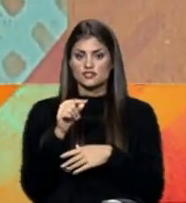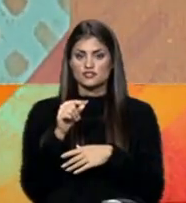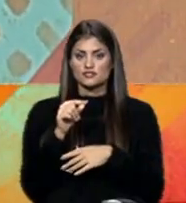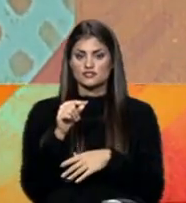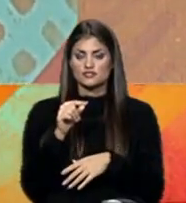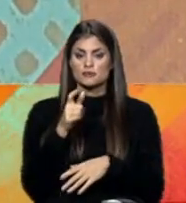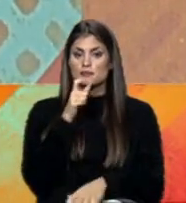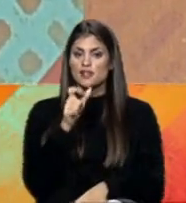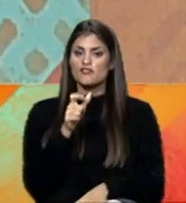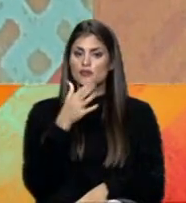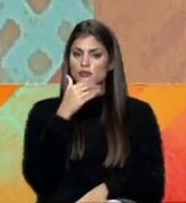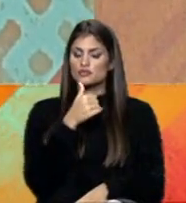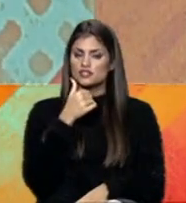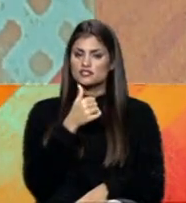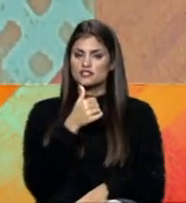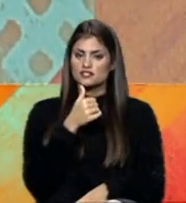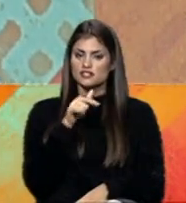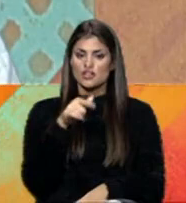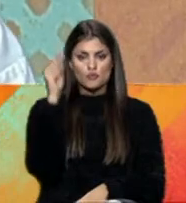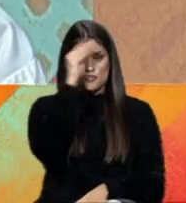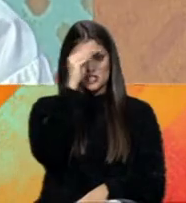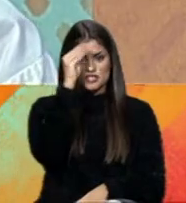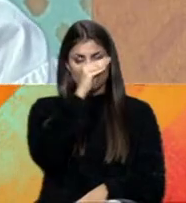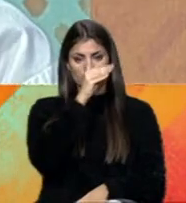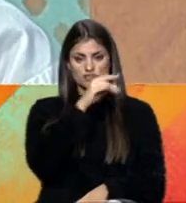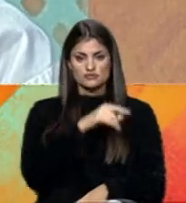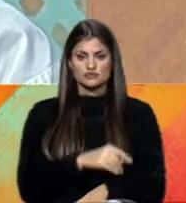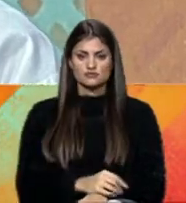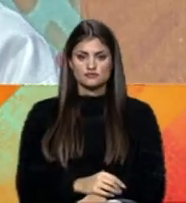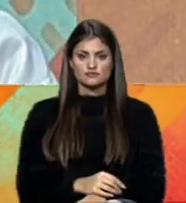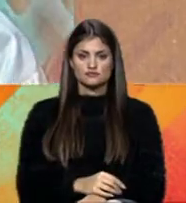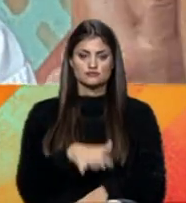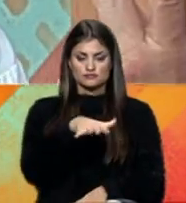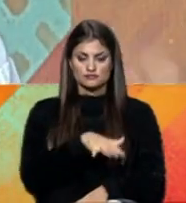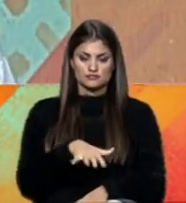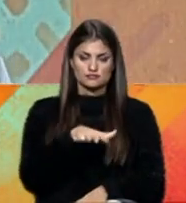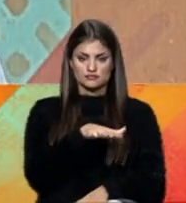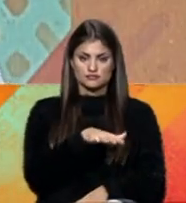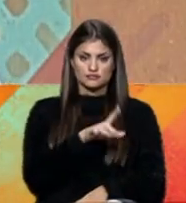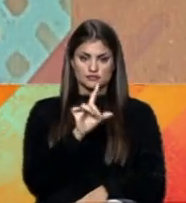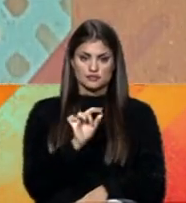palavra bonita ali do Alentejo, um bocadinho do Alentejo interior.